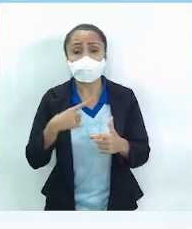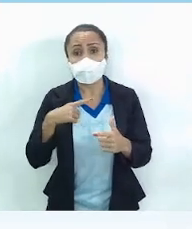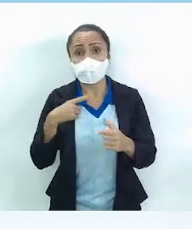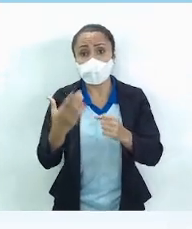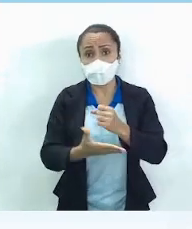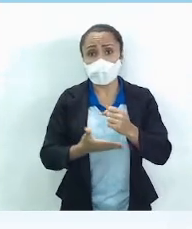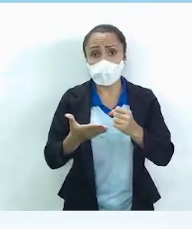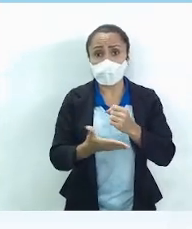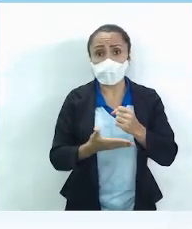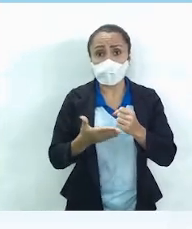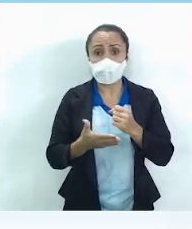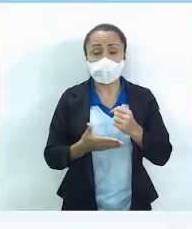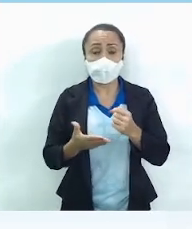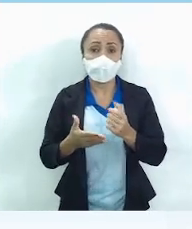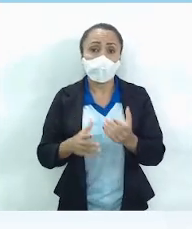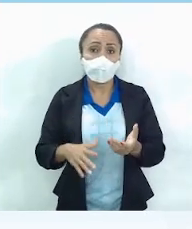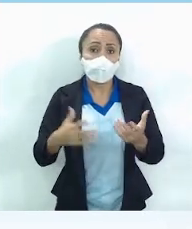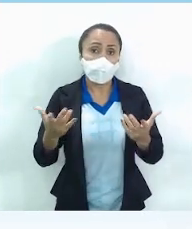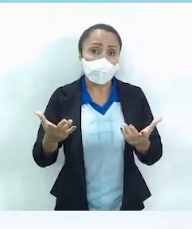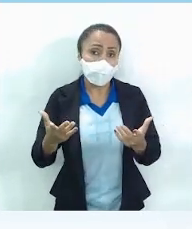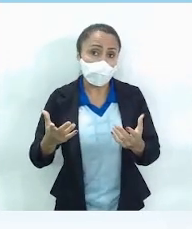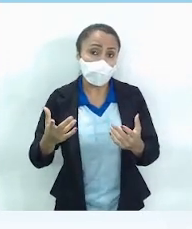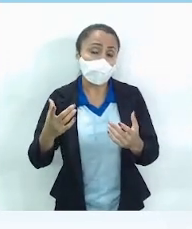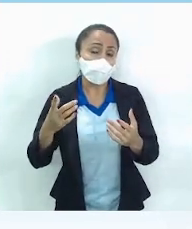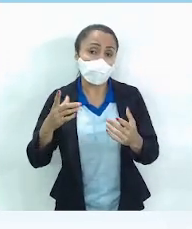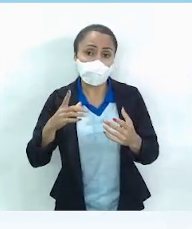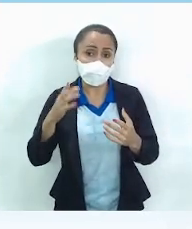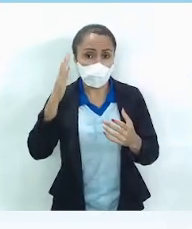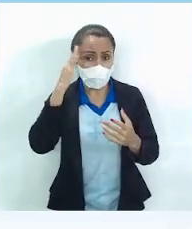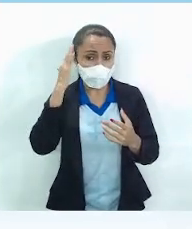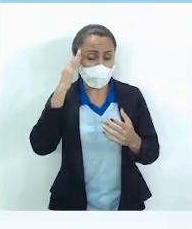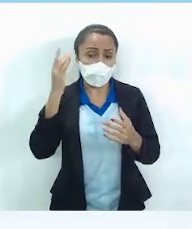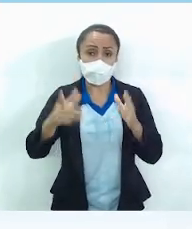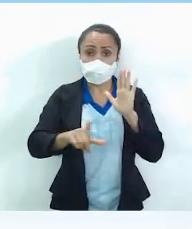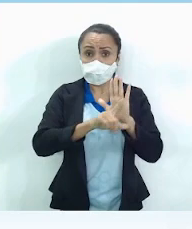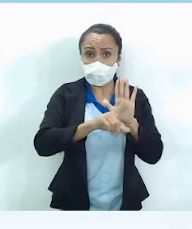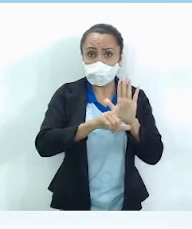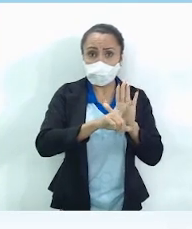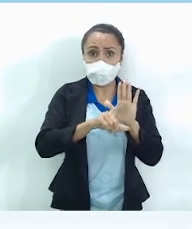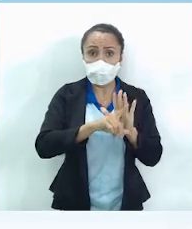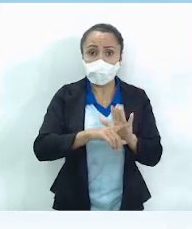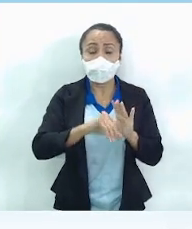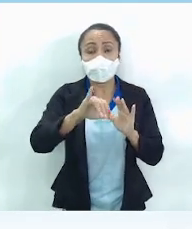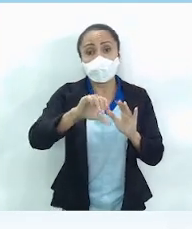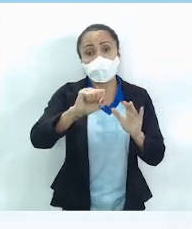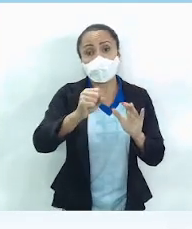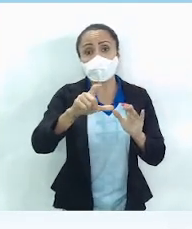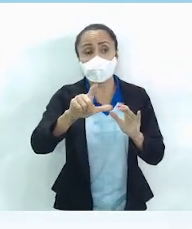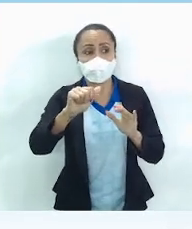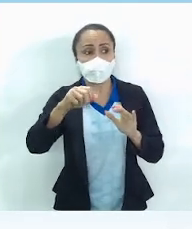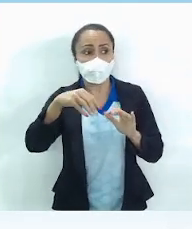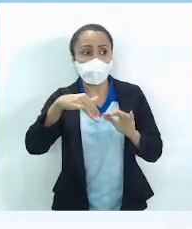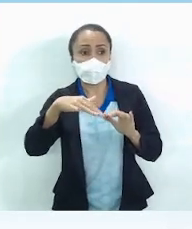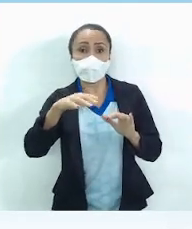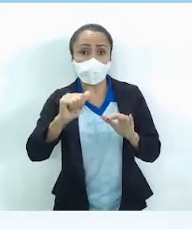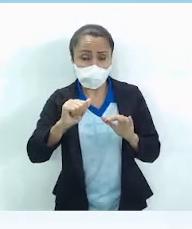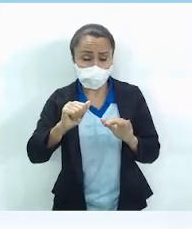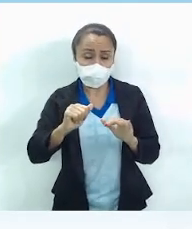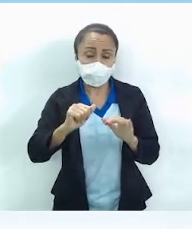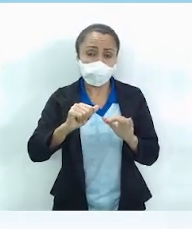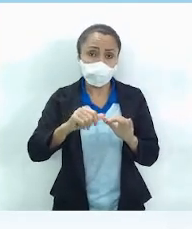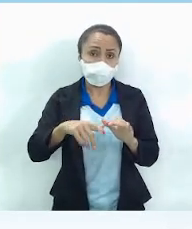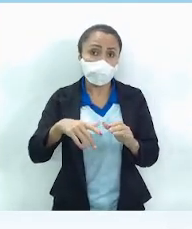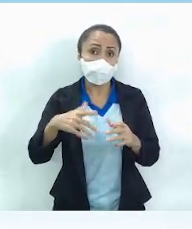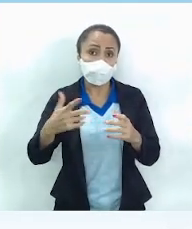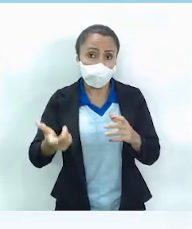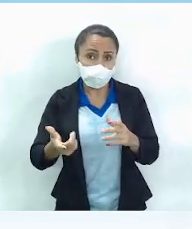na Sharia islâmica, onde ele interpreta a lei islâmica de acordo com certas questões ortodoxas,